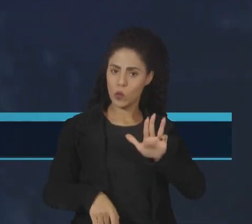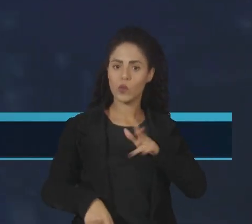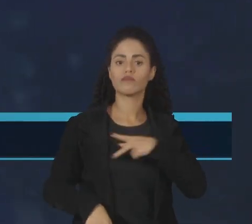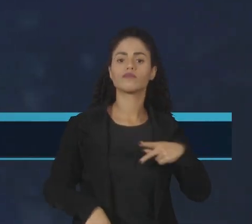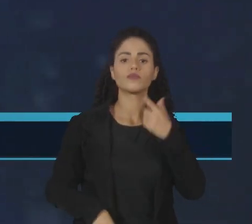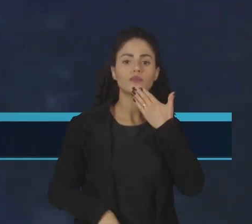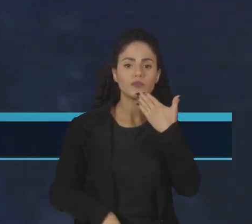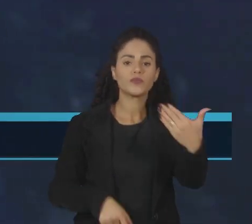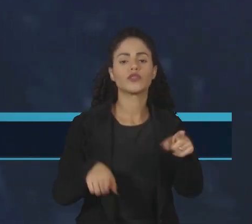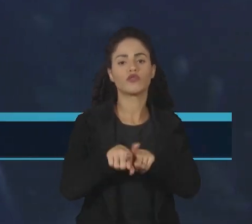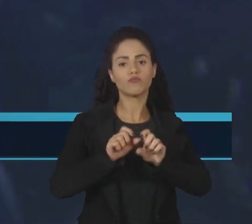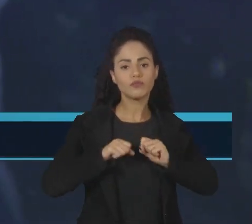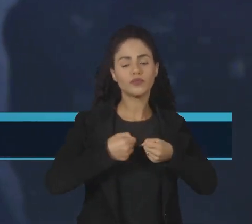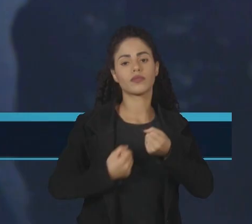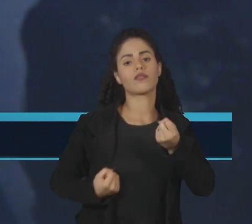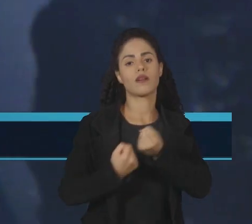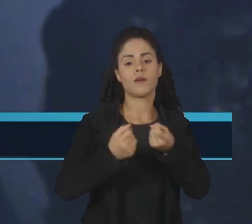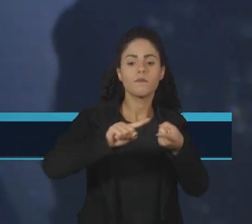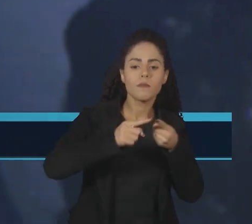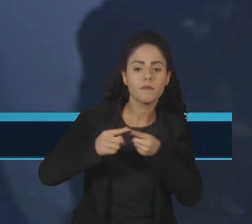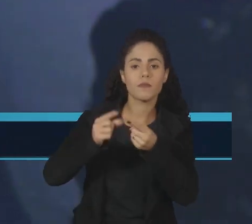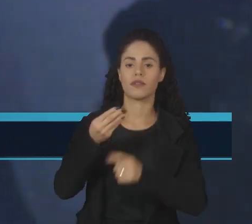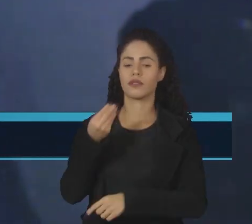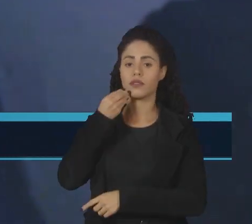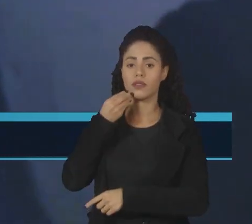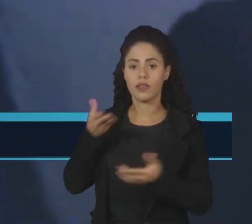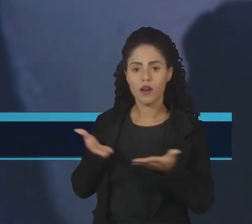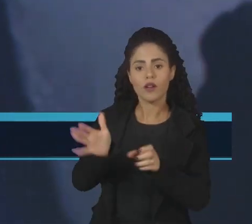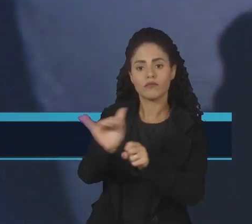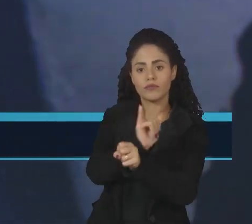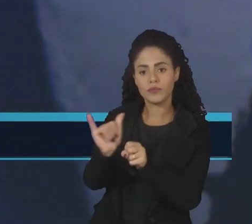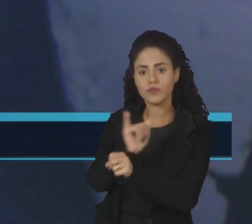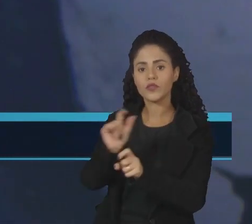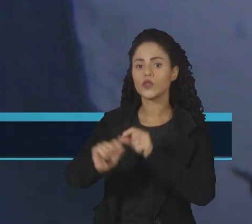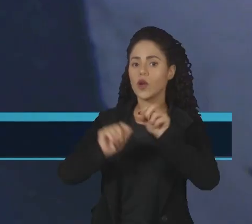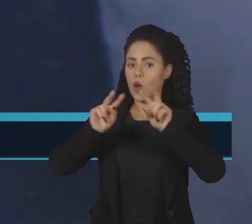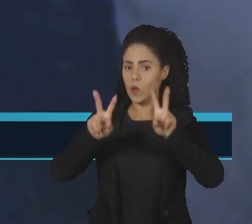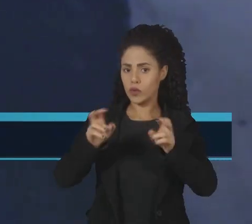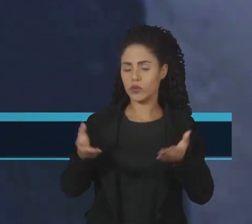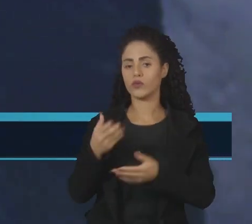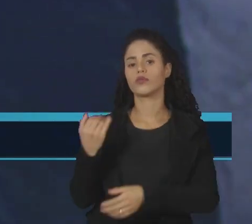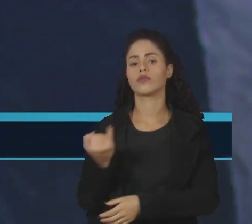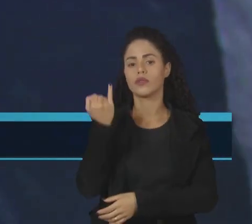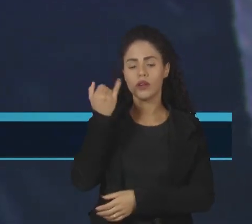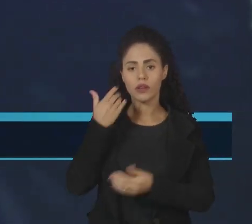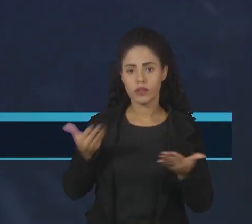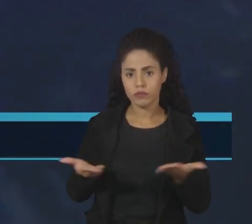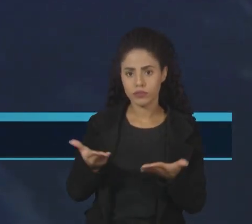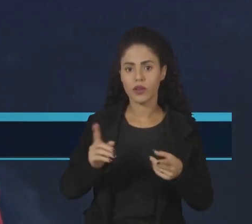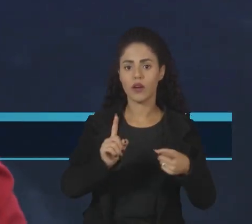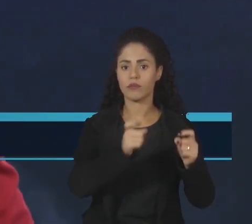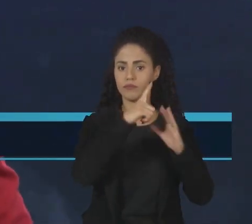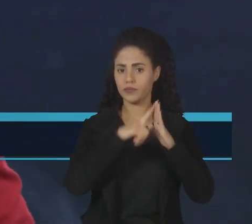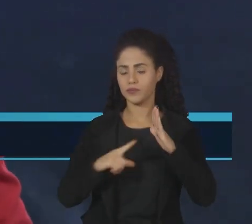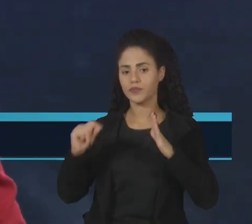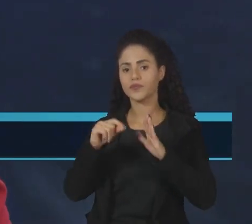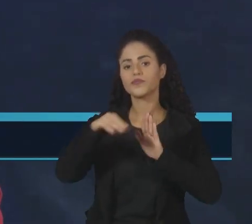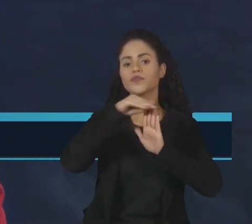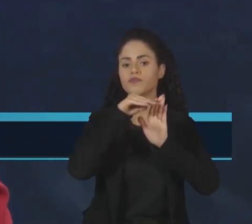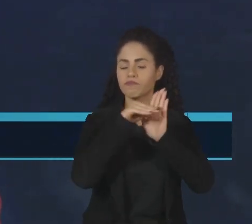reforço dos ministros na articulação política. A estratégia foi assunto de uma reunião hoje no Palácio do Planalto. Em